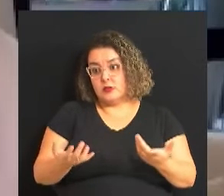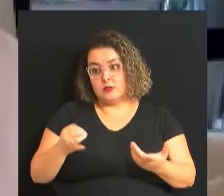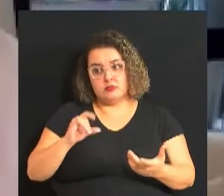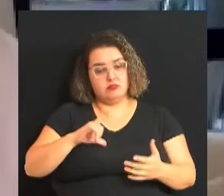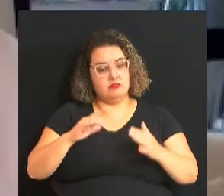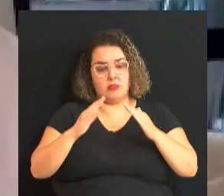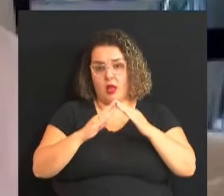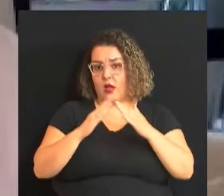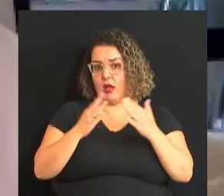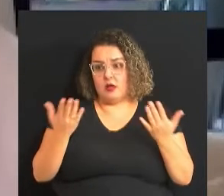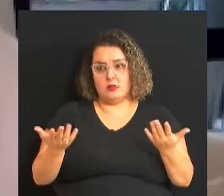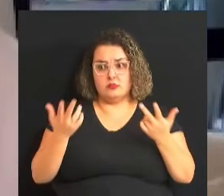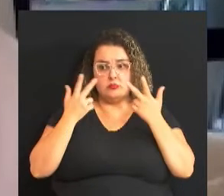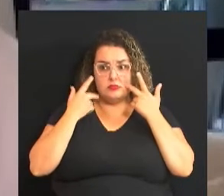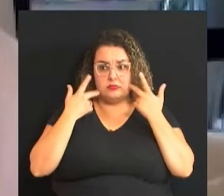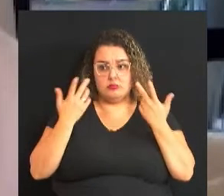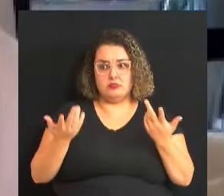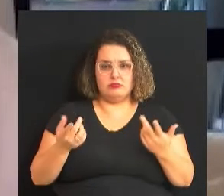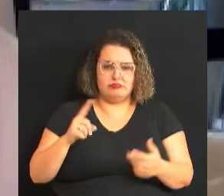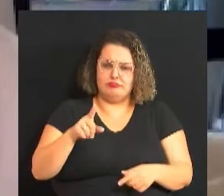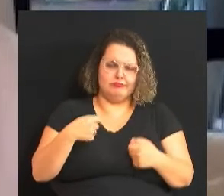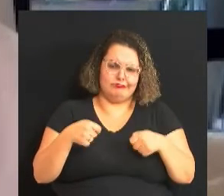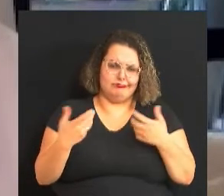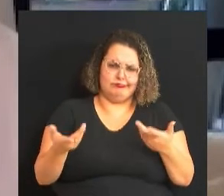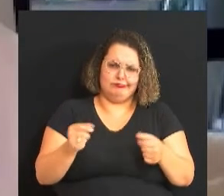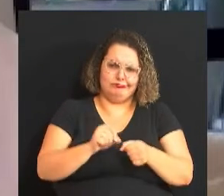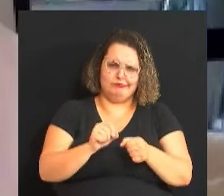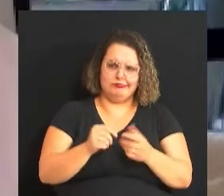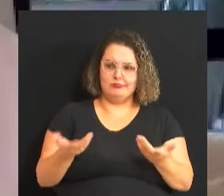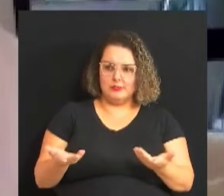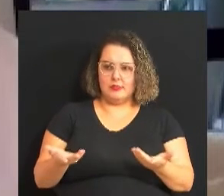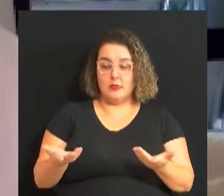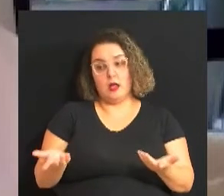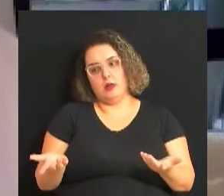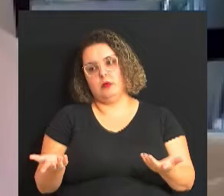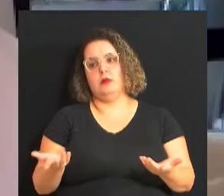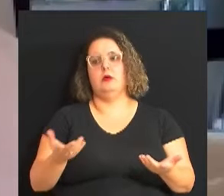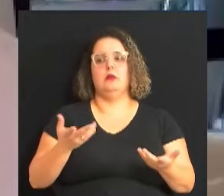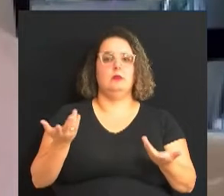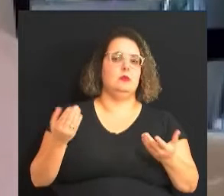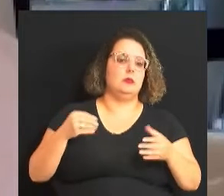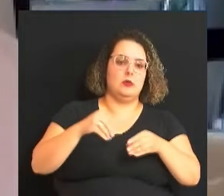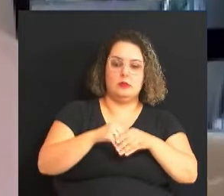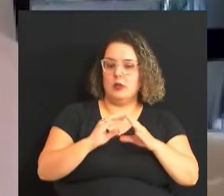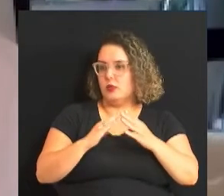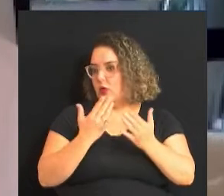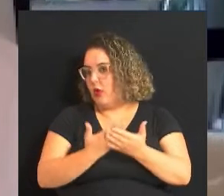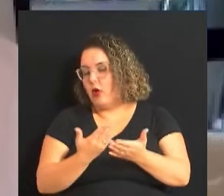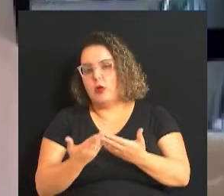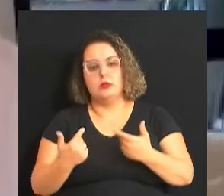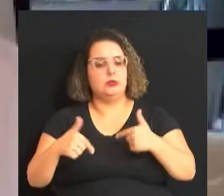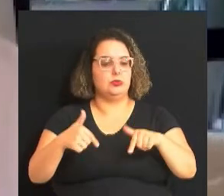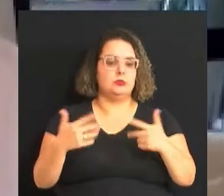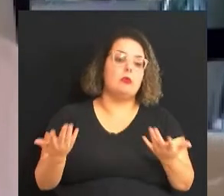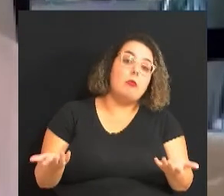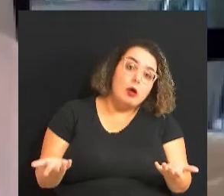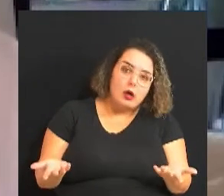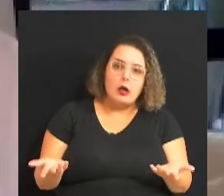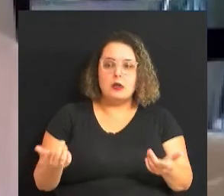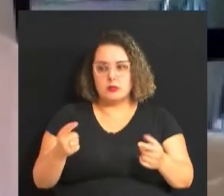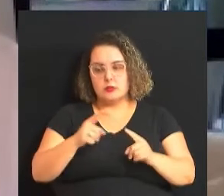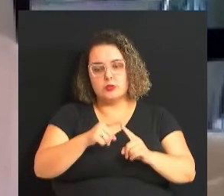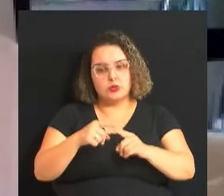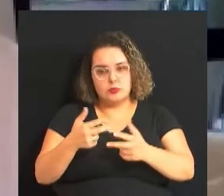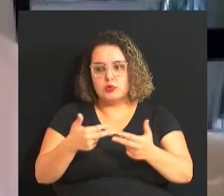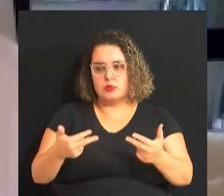dela, normalmente, ela nem precisa fazer isso, a menos que ela esteja fazendo na escola, no trabalho, esse tipo de coisa.